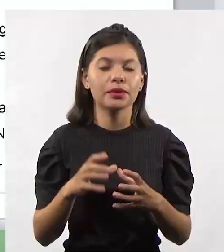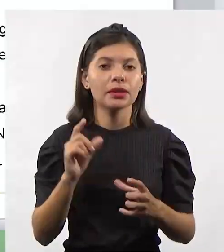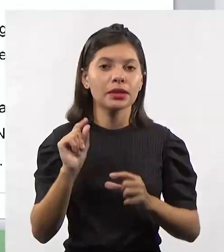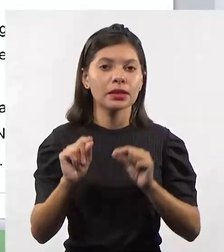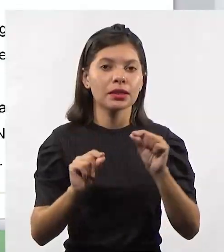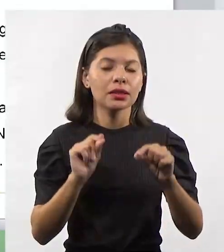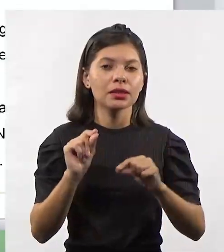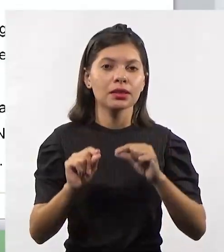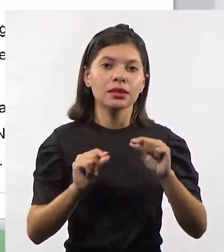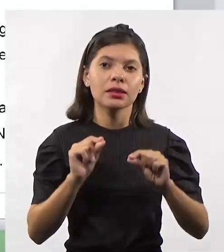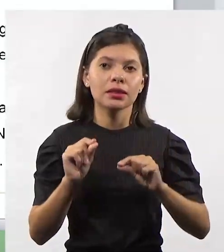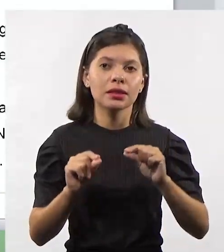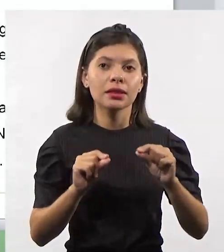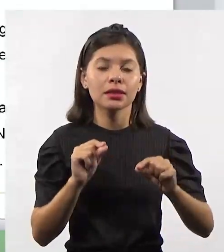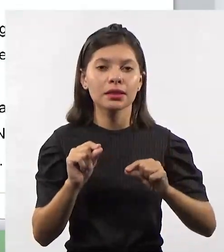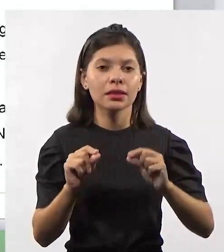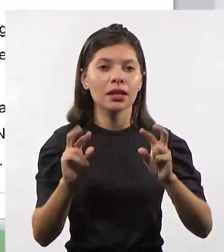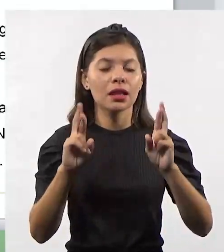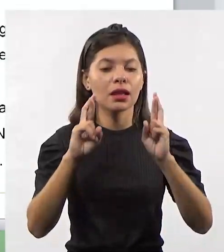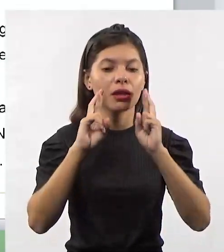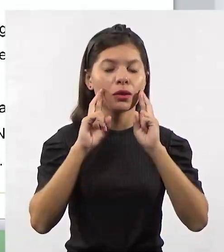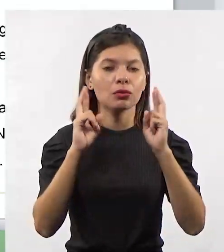terá reuniões